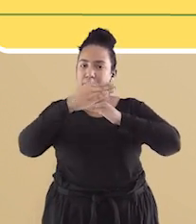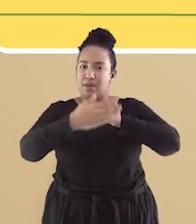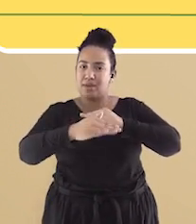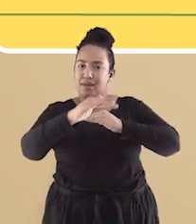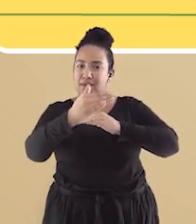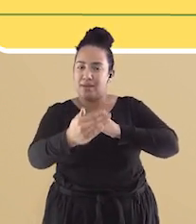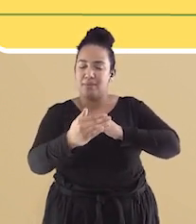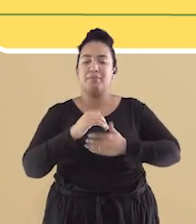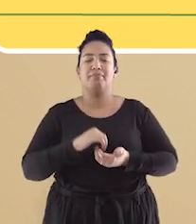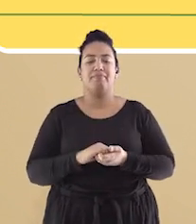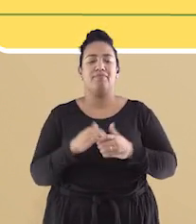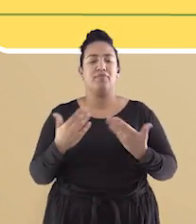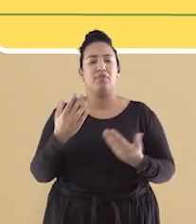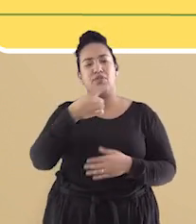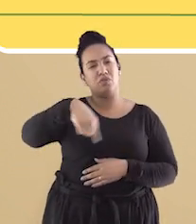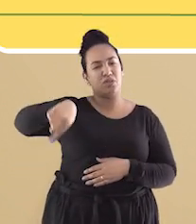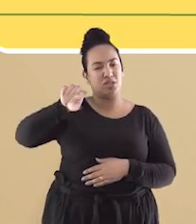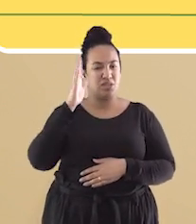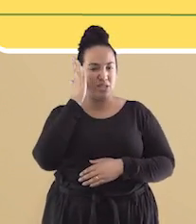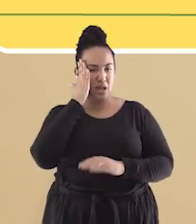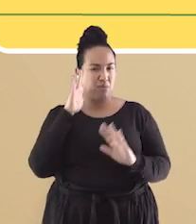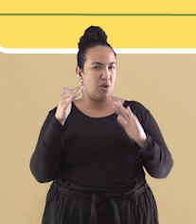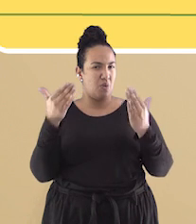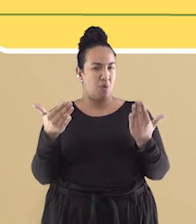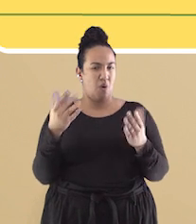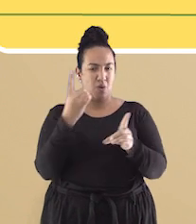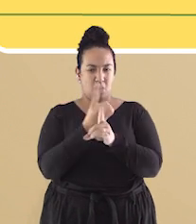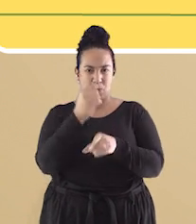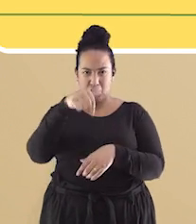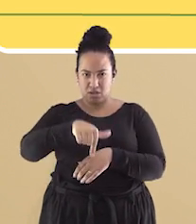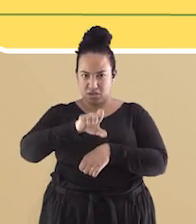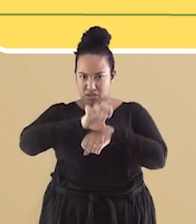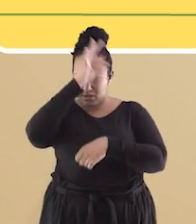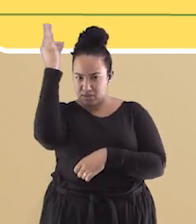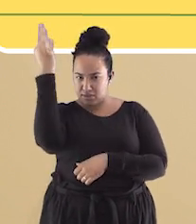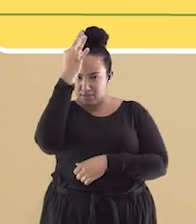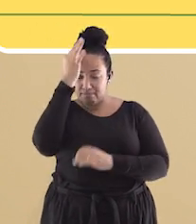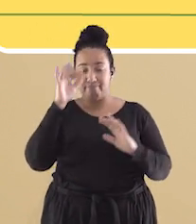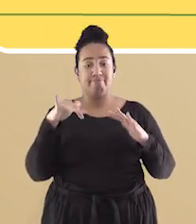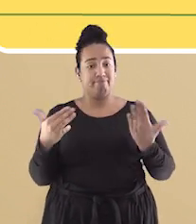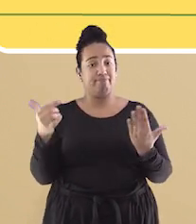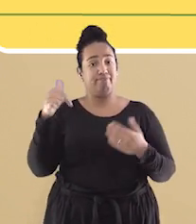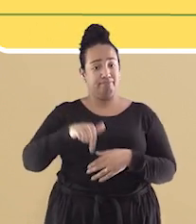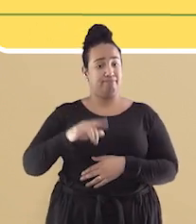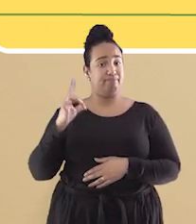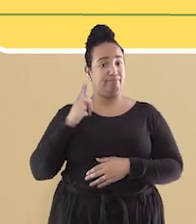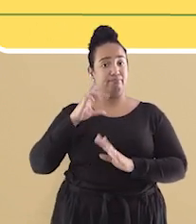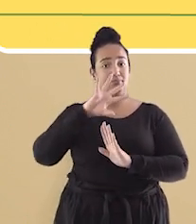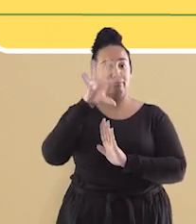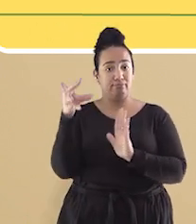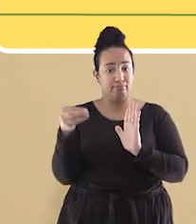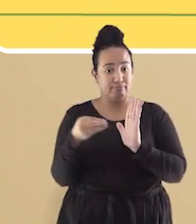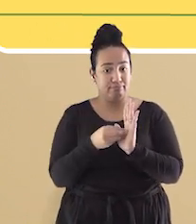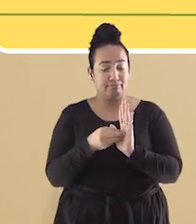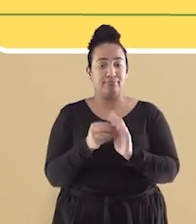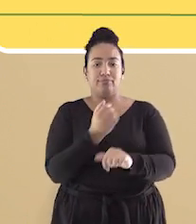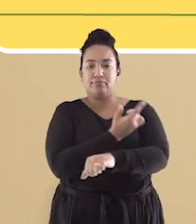bem preservadas, evitam esse avanço do mar e toda a erosão que esse avanço causa. Viu como é